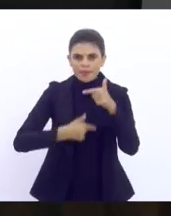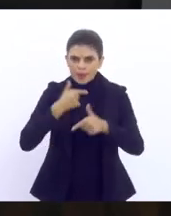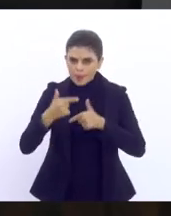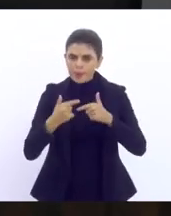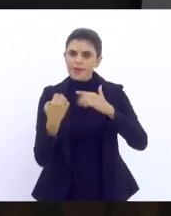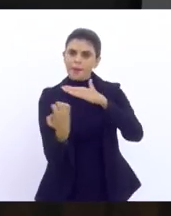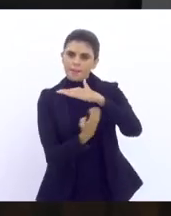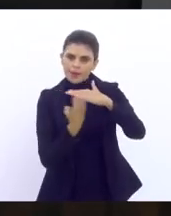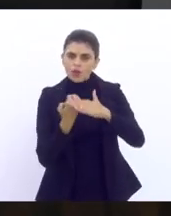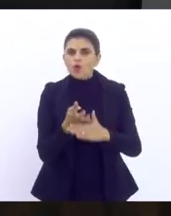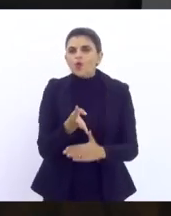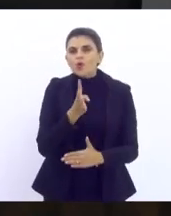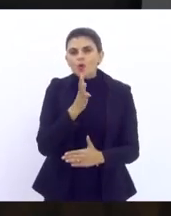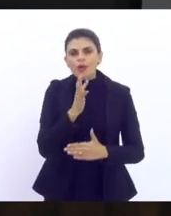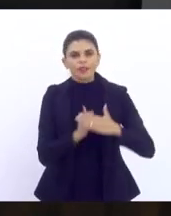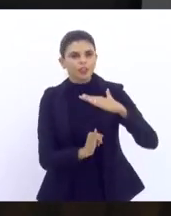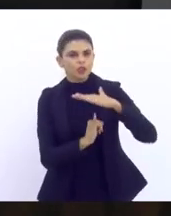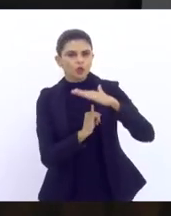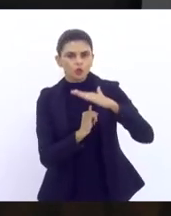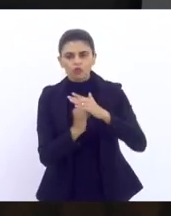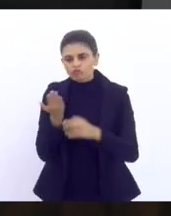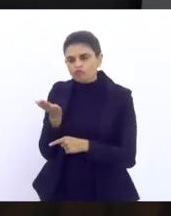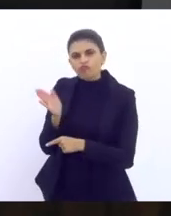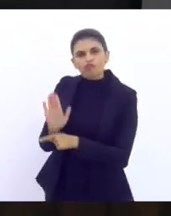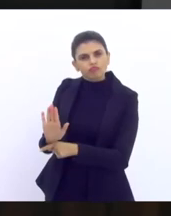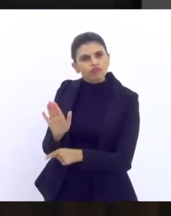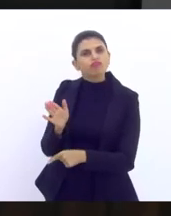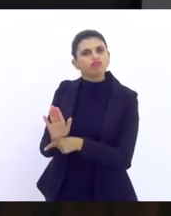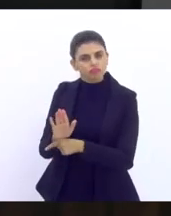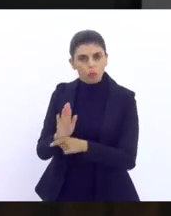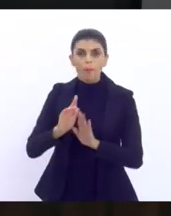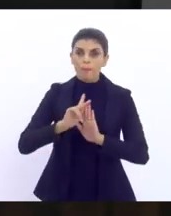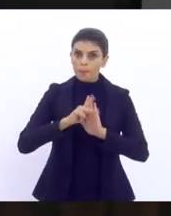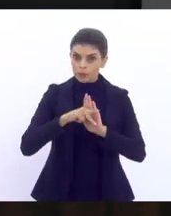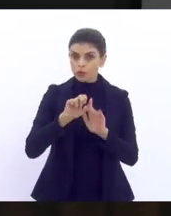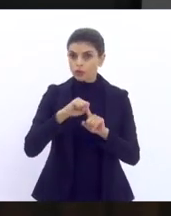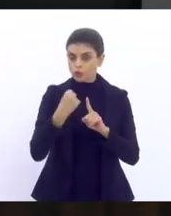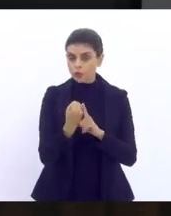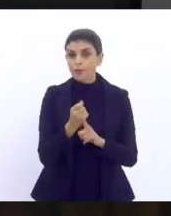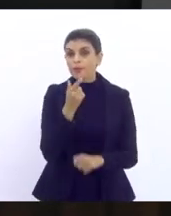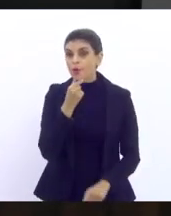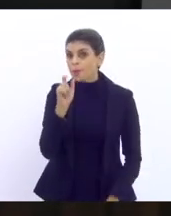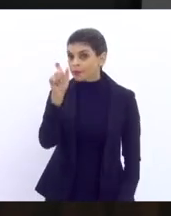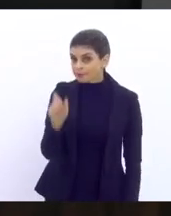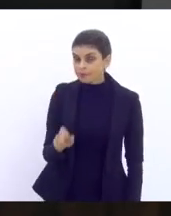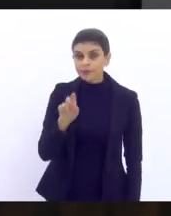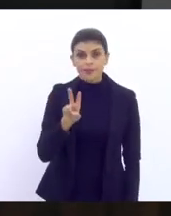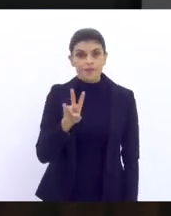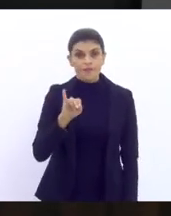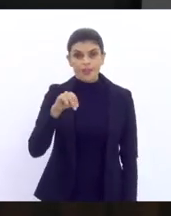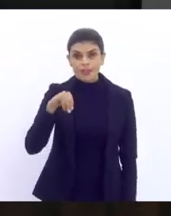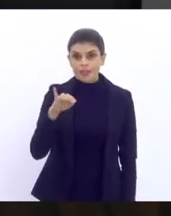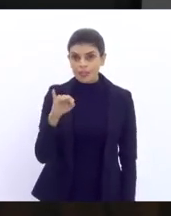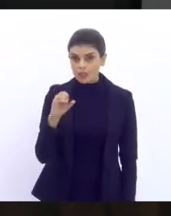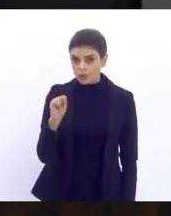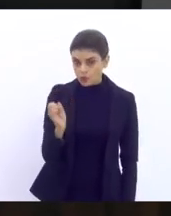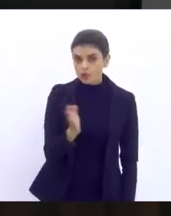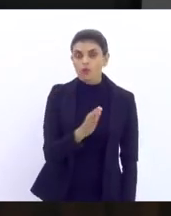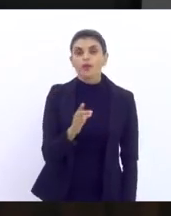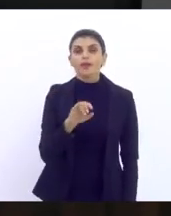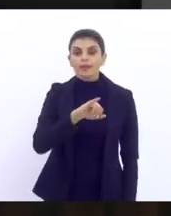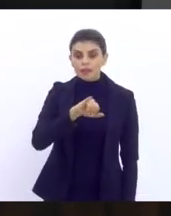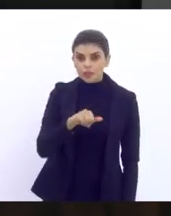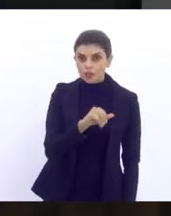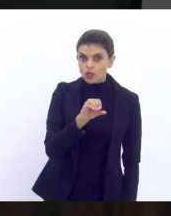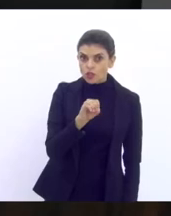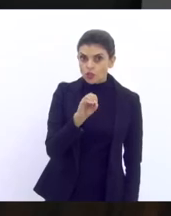também, tem ajudado e muito esse projeto social. Vinícius de Freitas e José